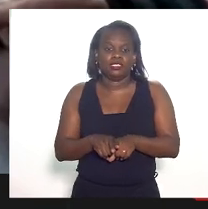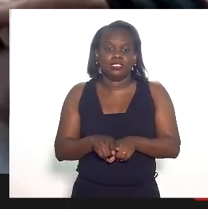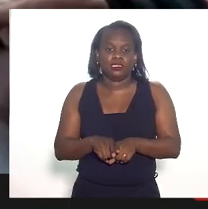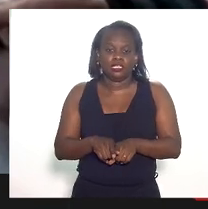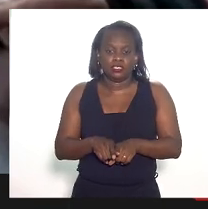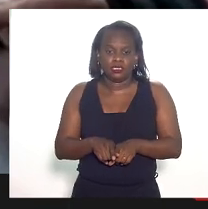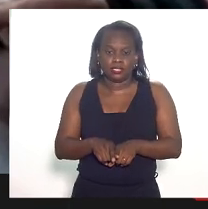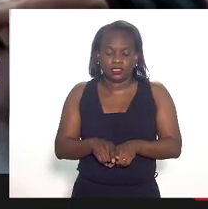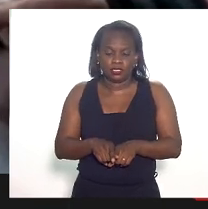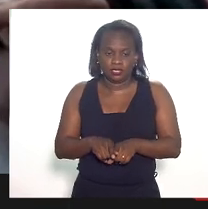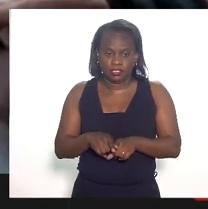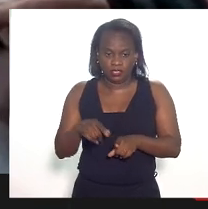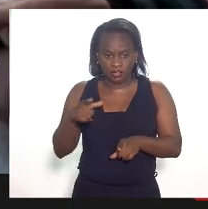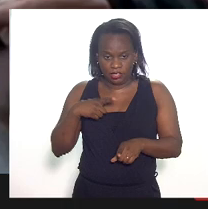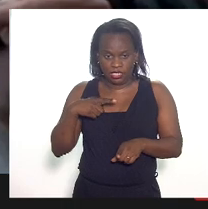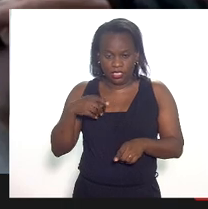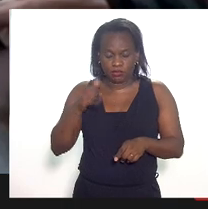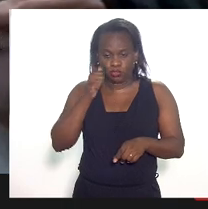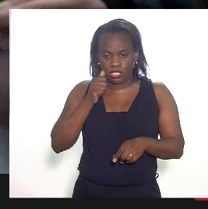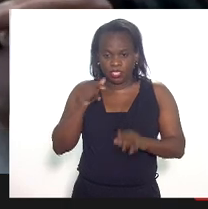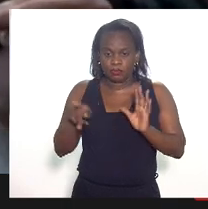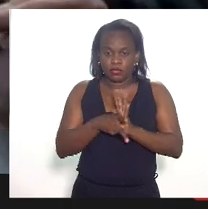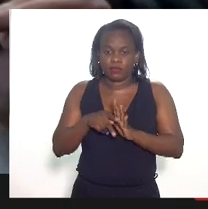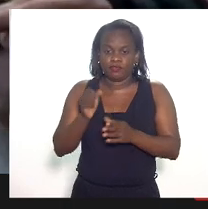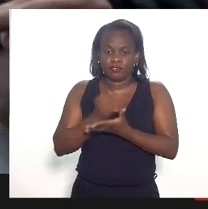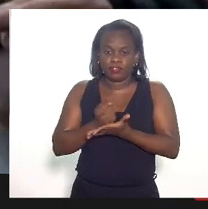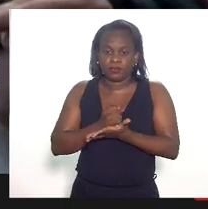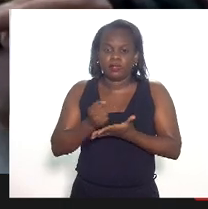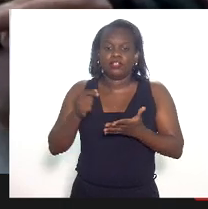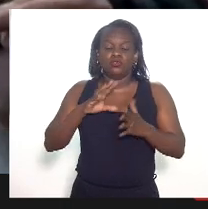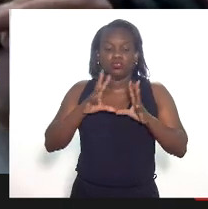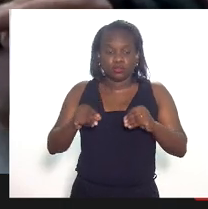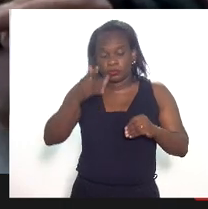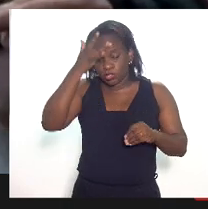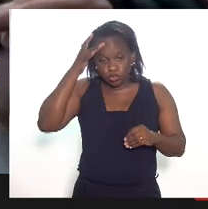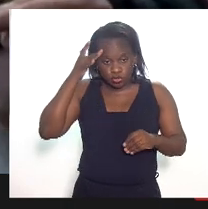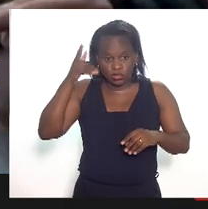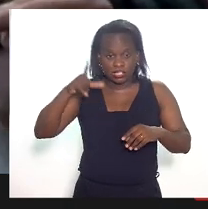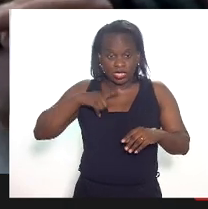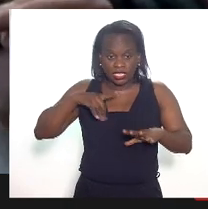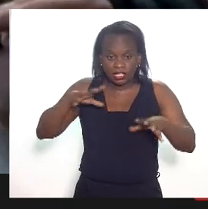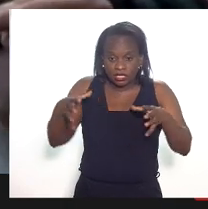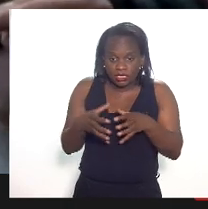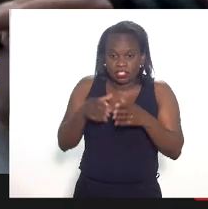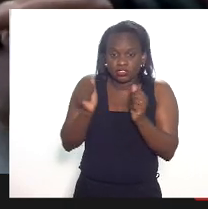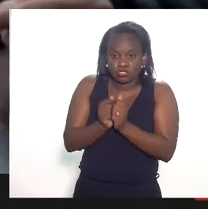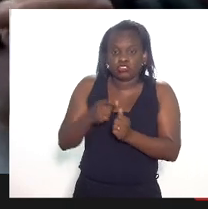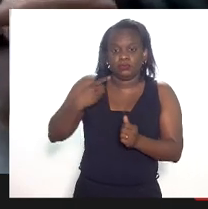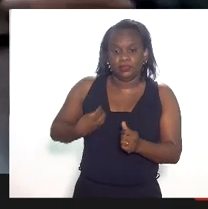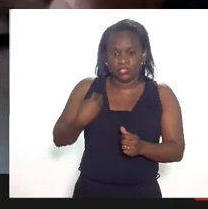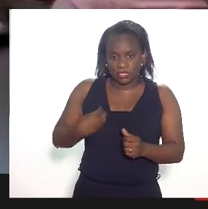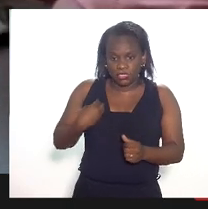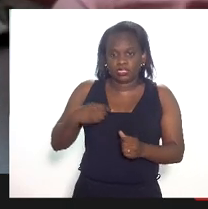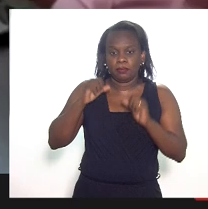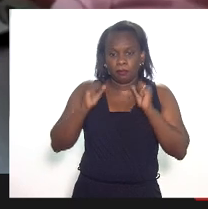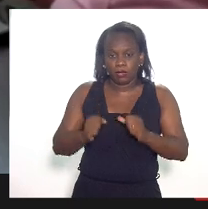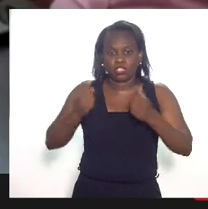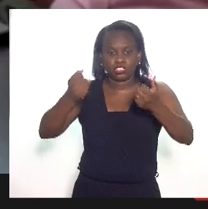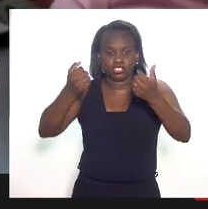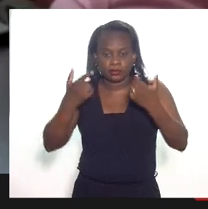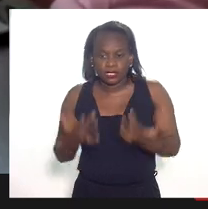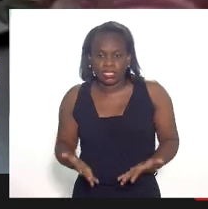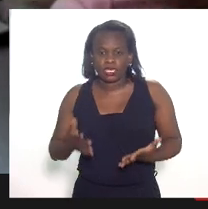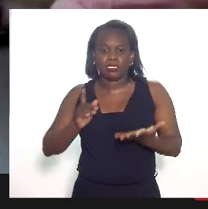também a sobrevivente nesta área de farmácia, também está aqui. Todas as pessoas que estão envolvidas aqui estão presentes e podem dar